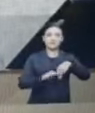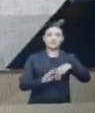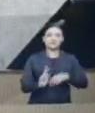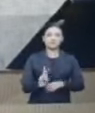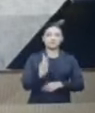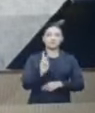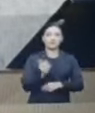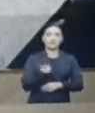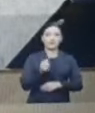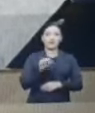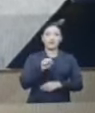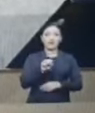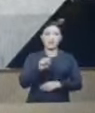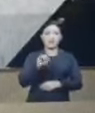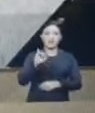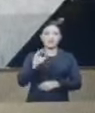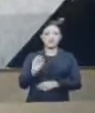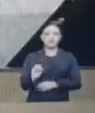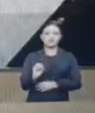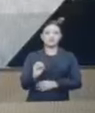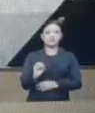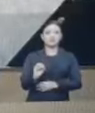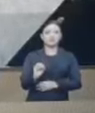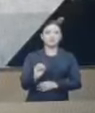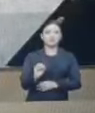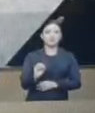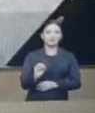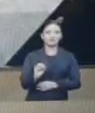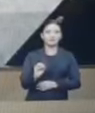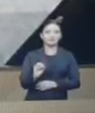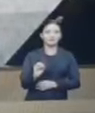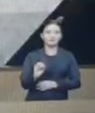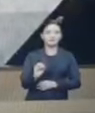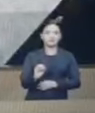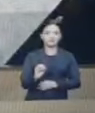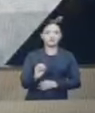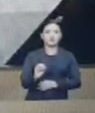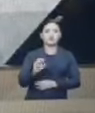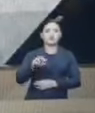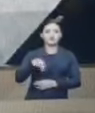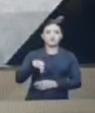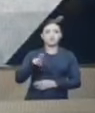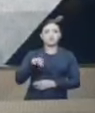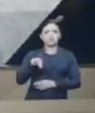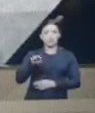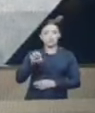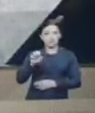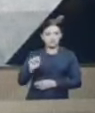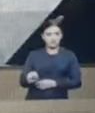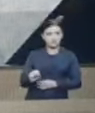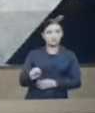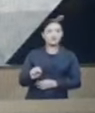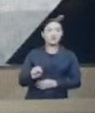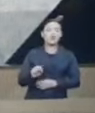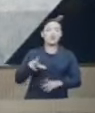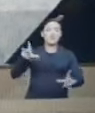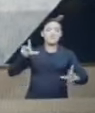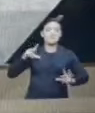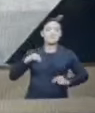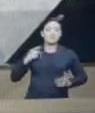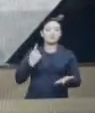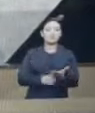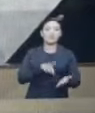Cássio Nunes Marques, que fará a escolha do seu nome, que será Cássio Nunes ou Nunes Marques, está marcada para o